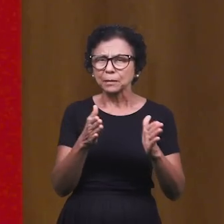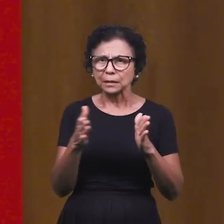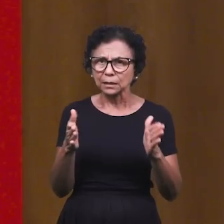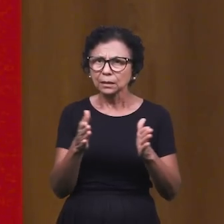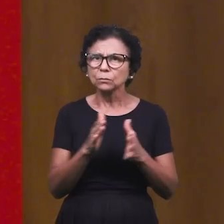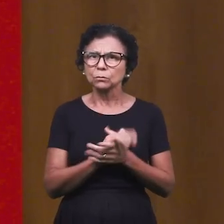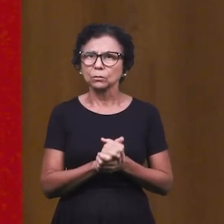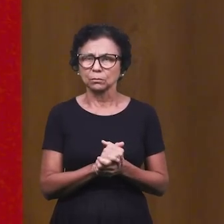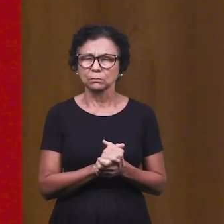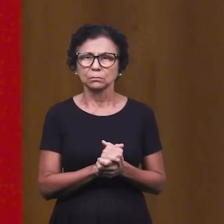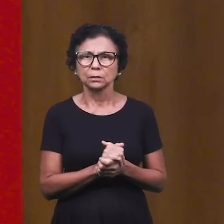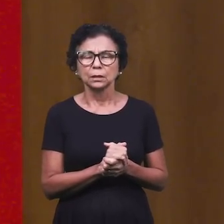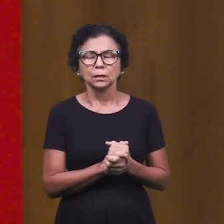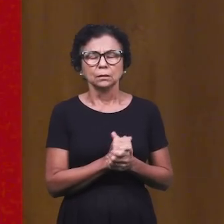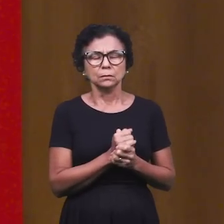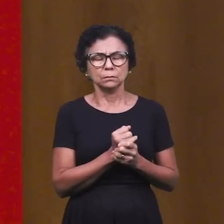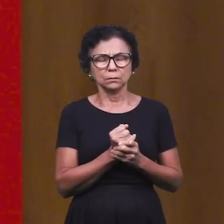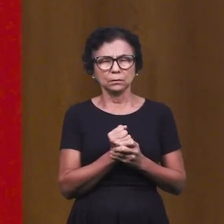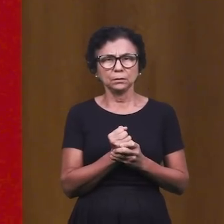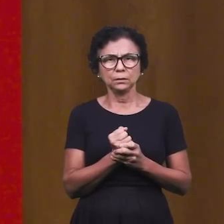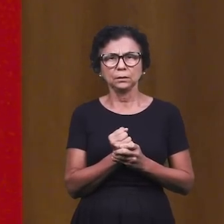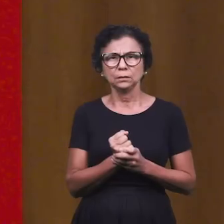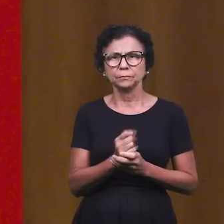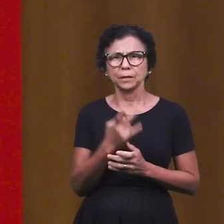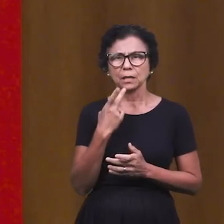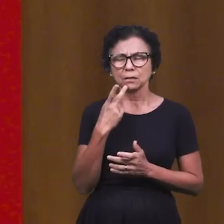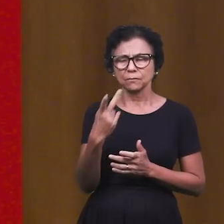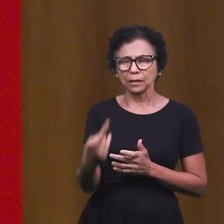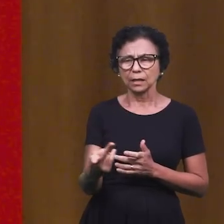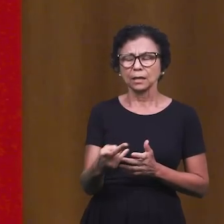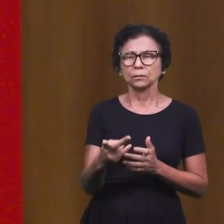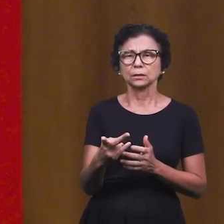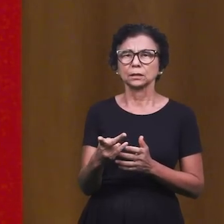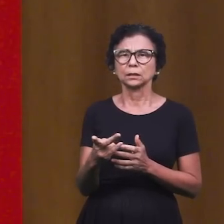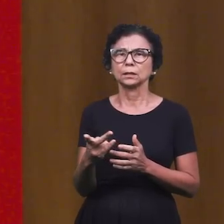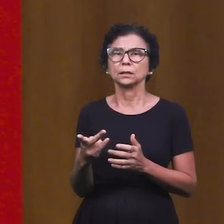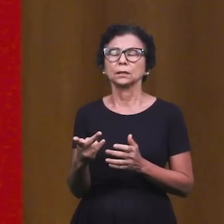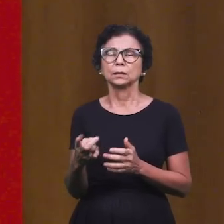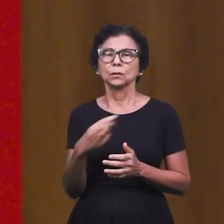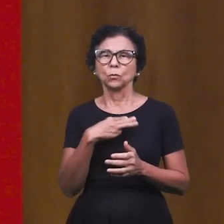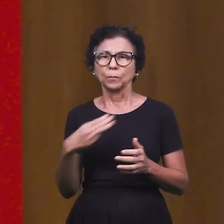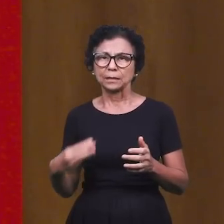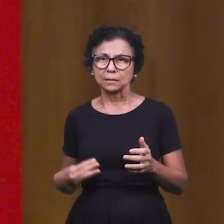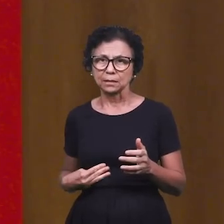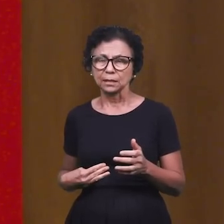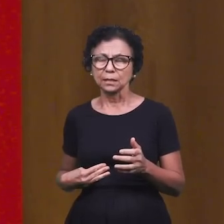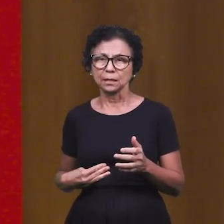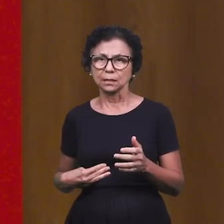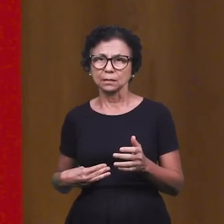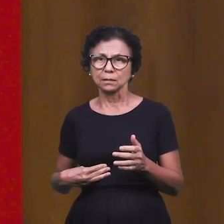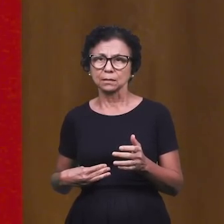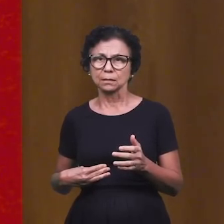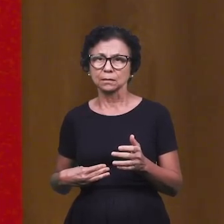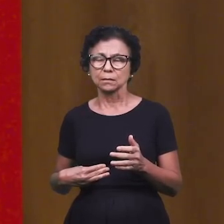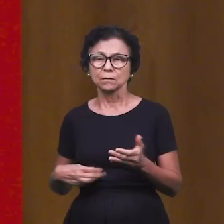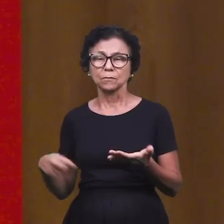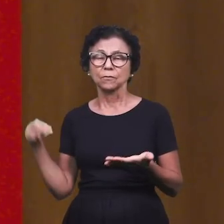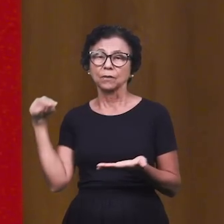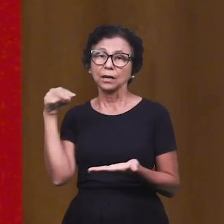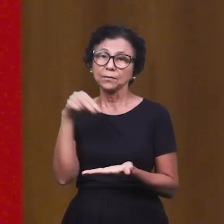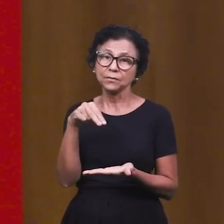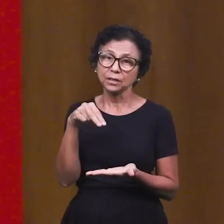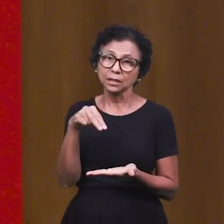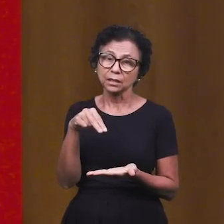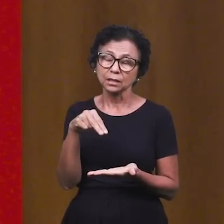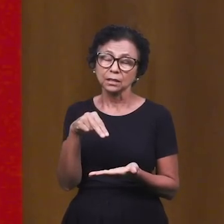se assentará debaixo da sua figueira e debaixo da sua videira. Então Natanael esperava o Messias e estava lá